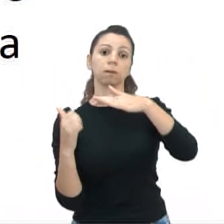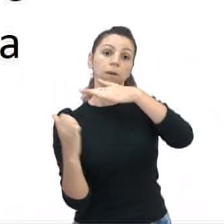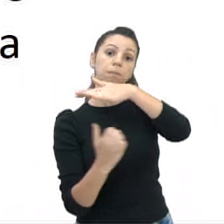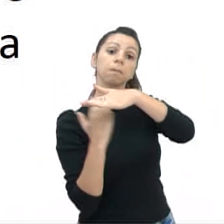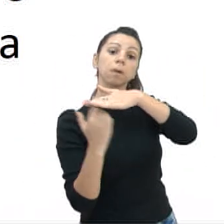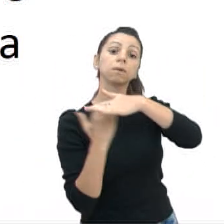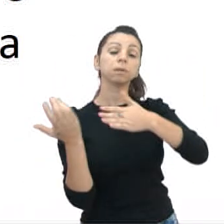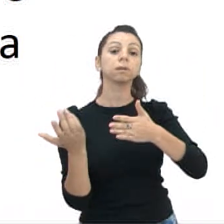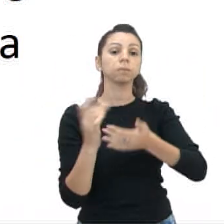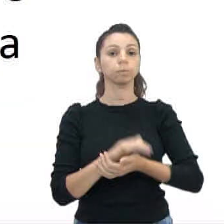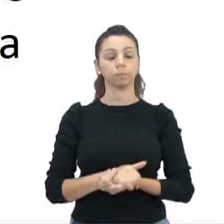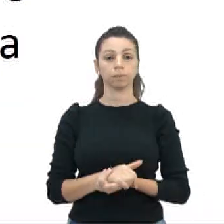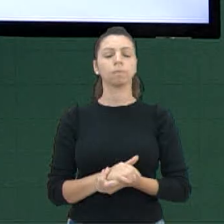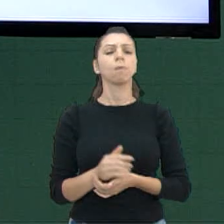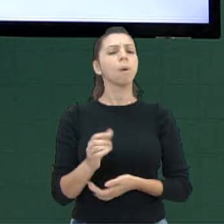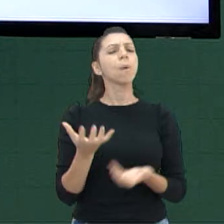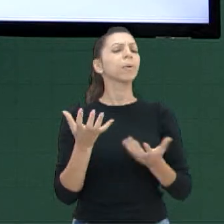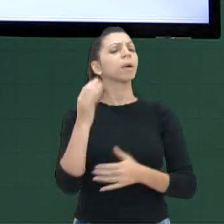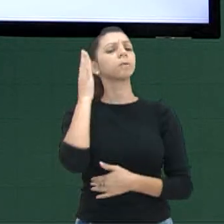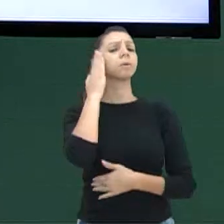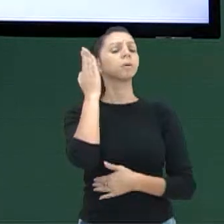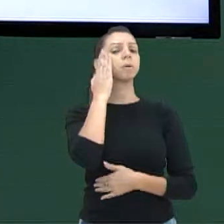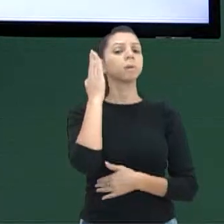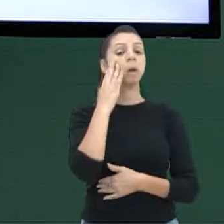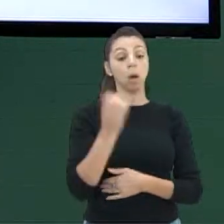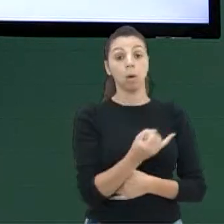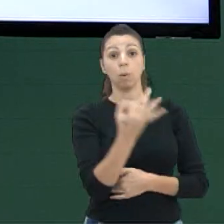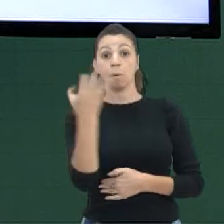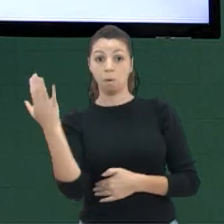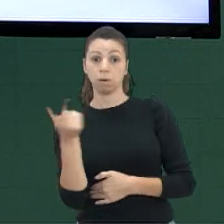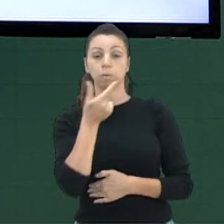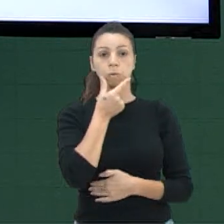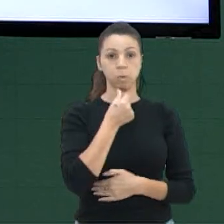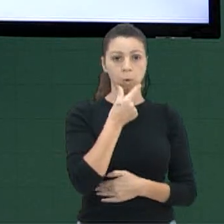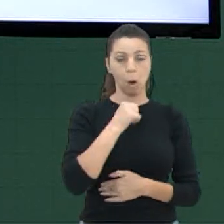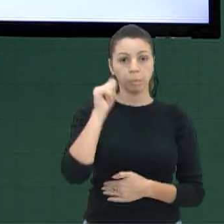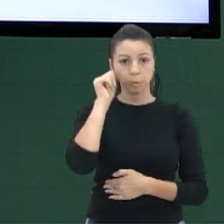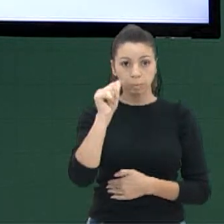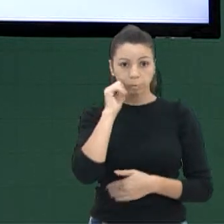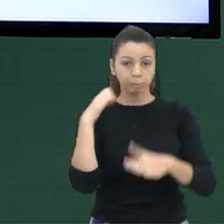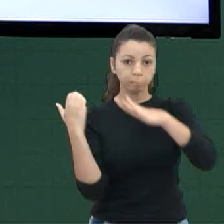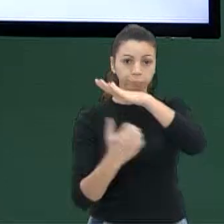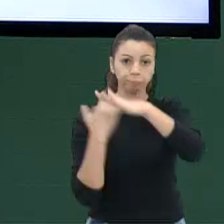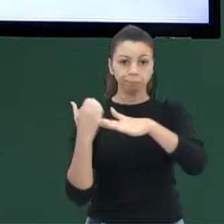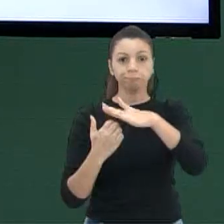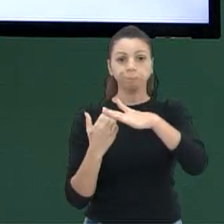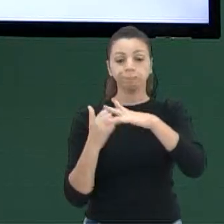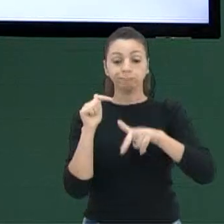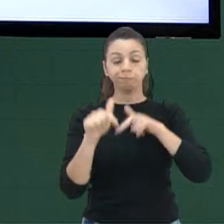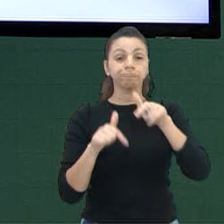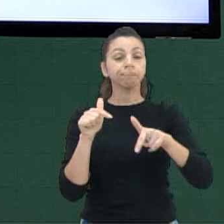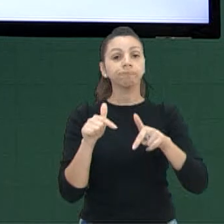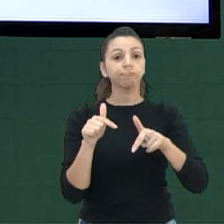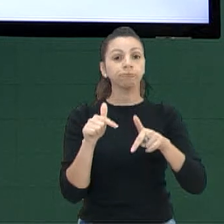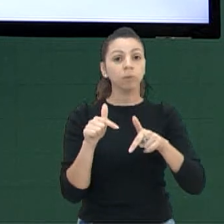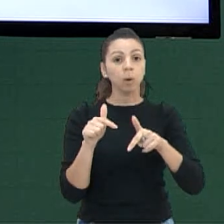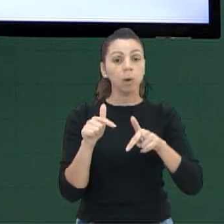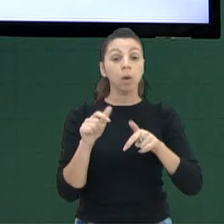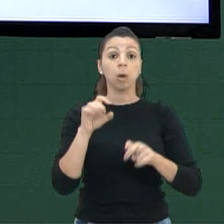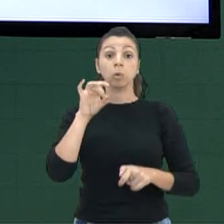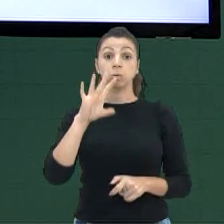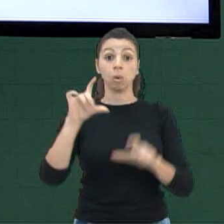empresa? Ou seja, eu quero saber quantos homens e mulheres trabalham nessa empresa. Aqui eu só estou montando a